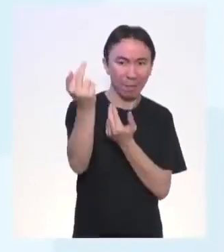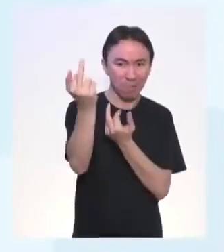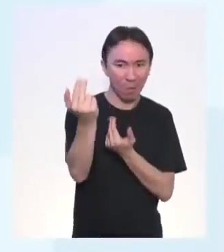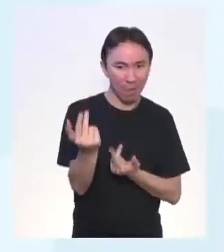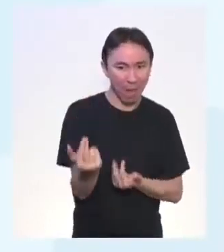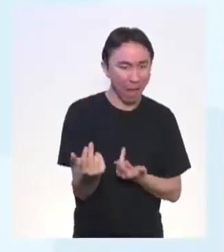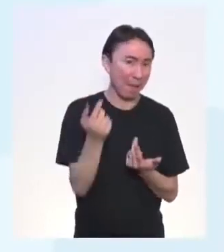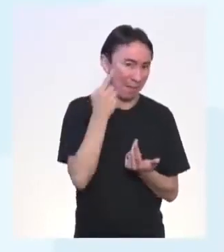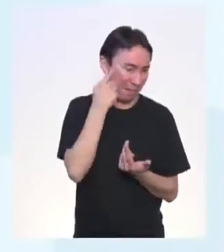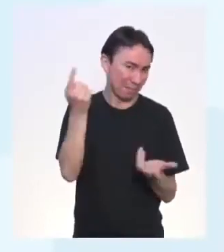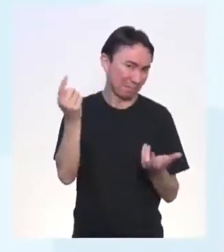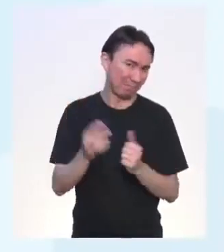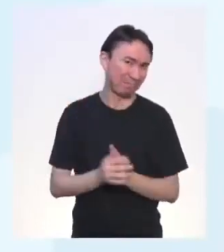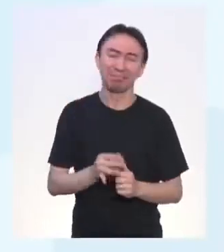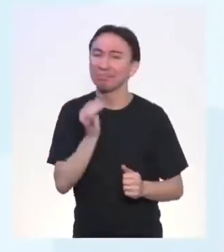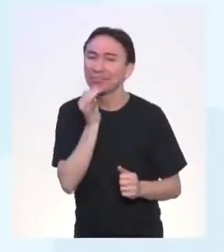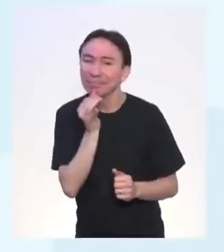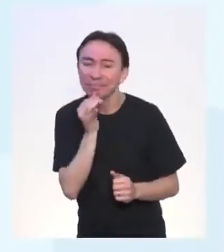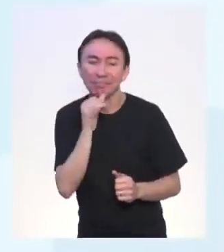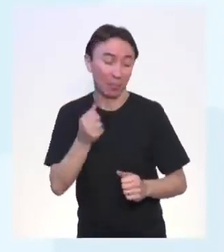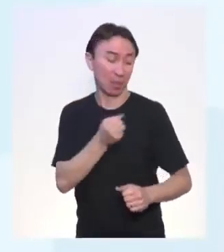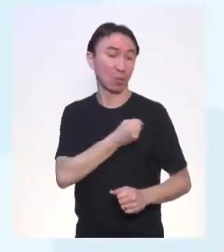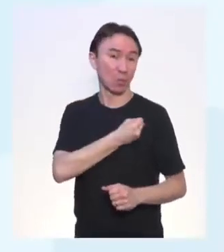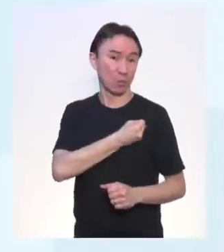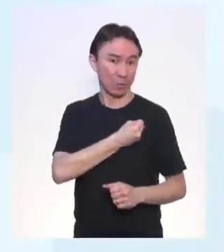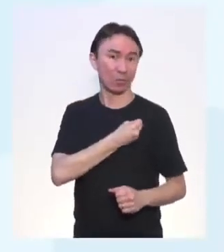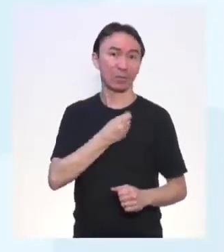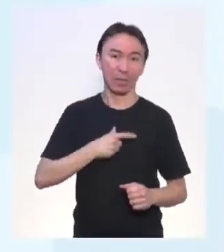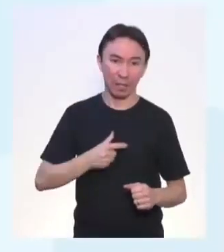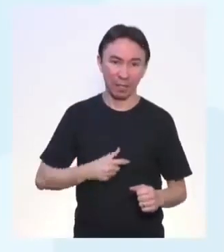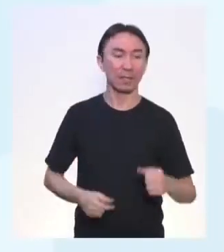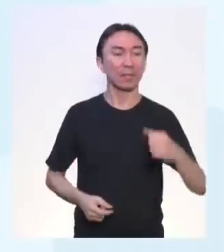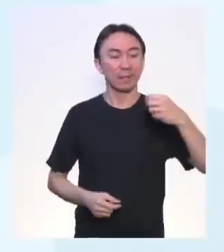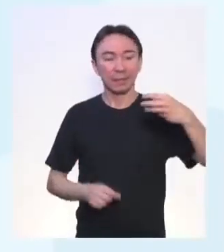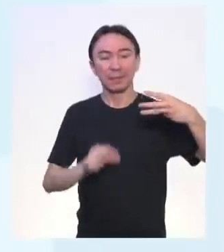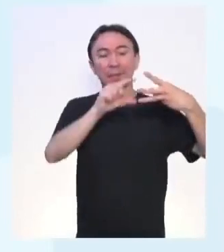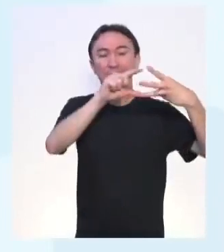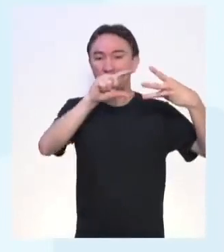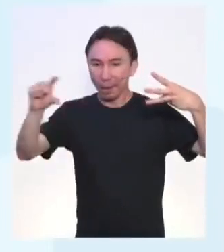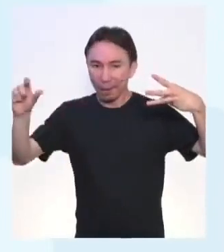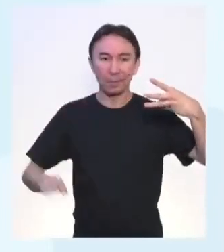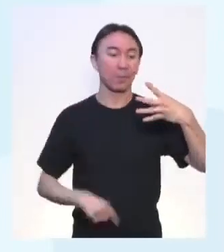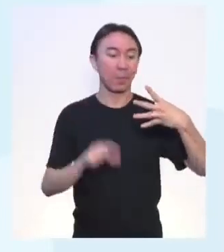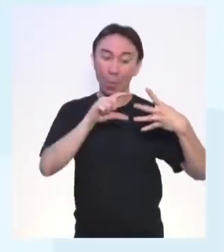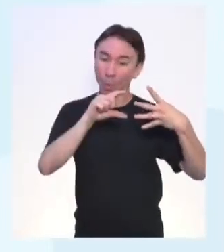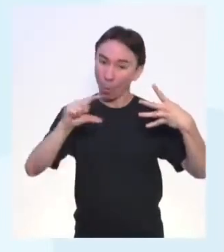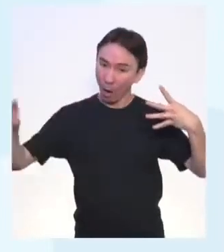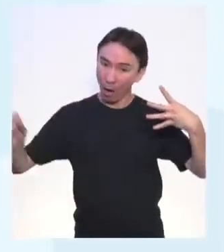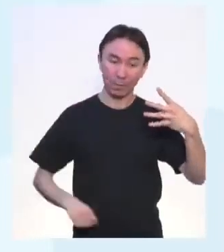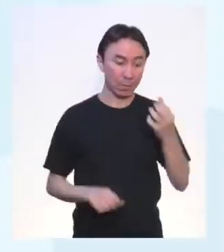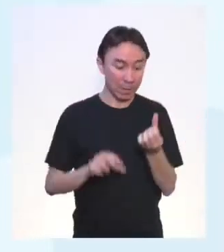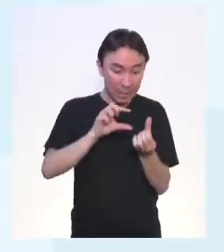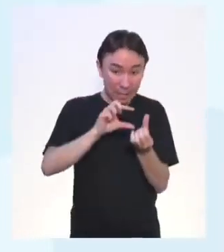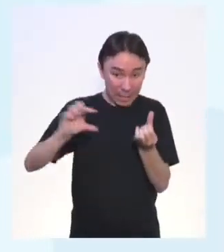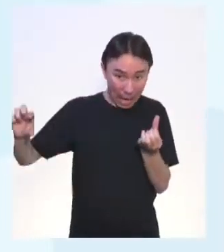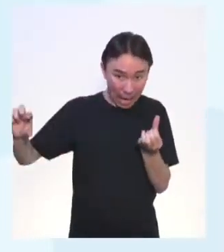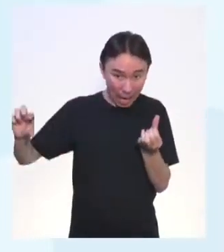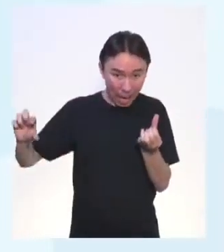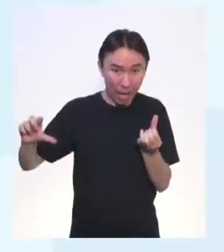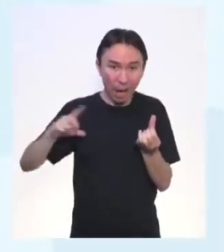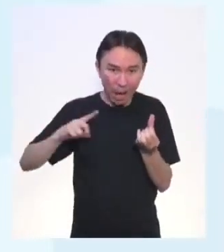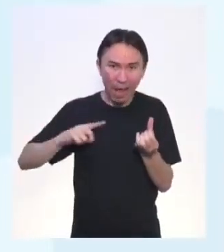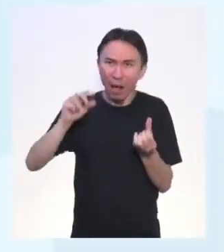aparece nas 3, aqui nas 3 linhas, 3, 4 e 6, por exemplo, eles são chamados de múltiplos